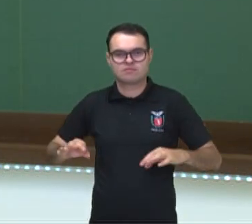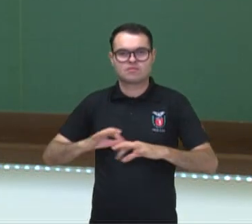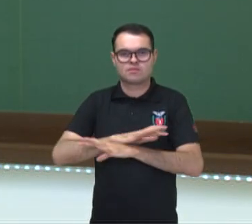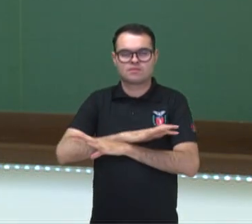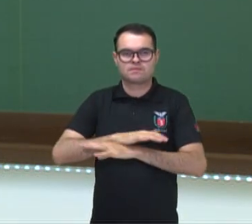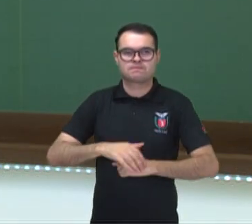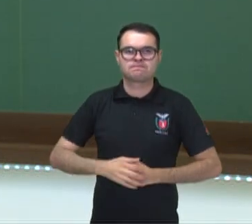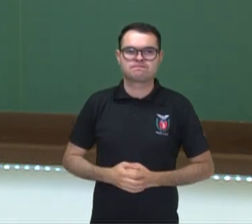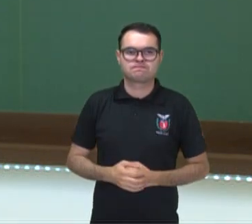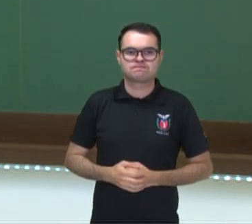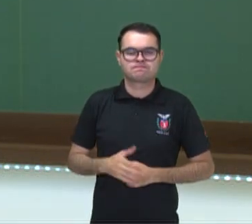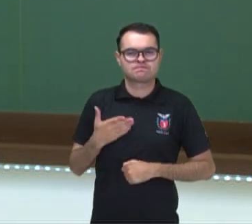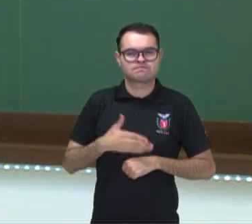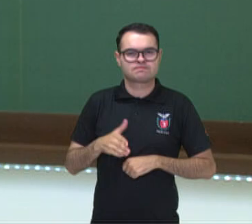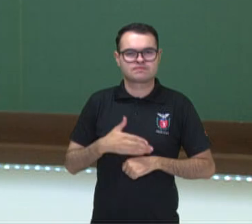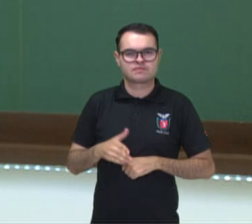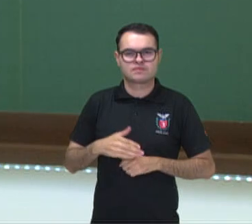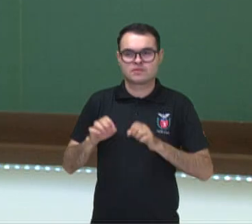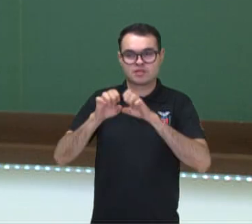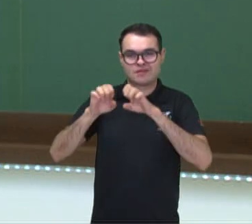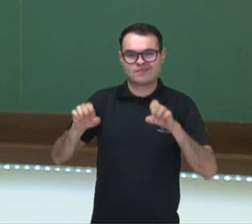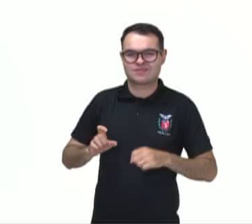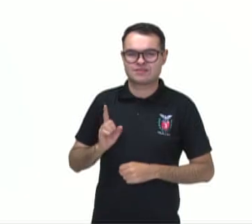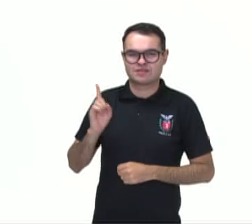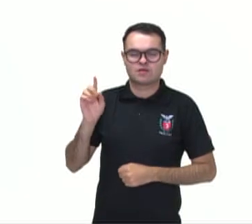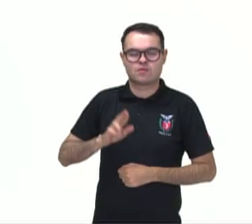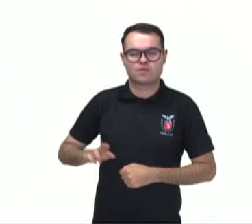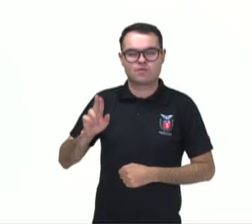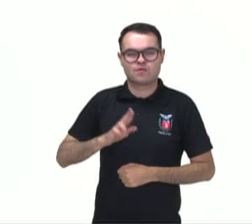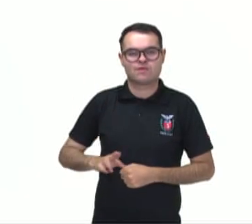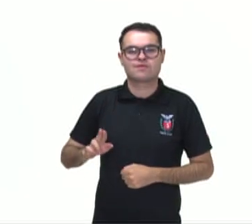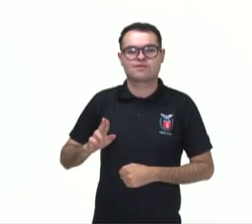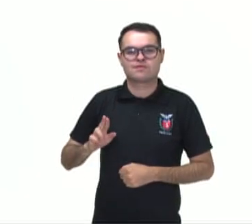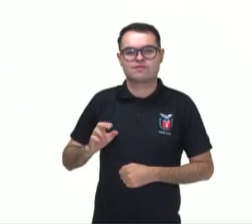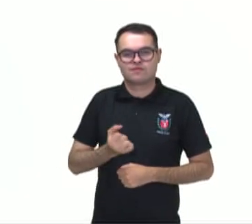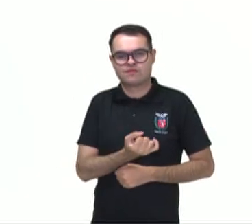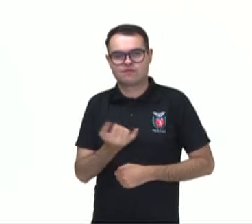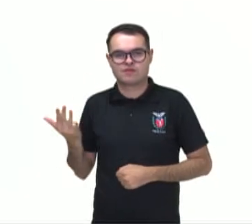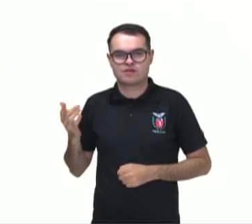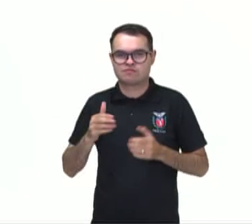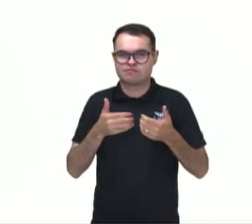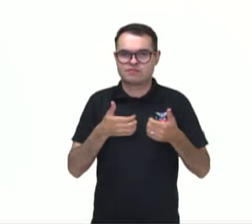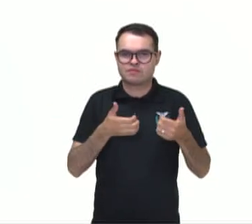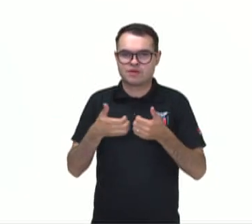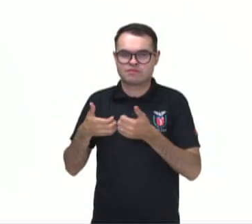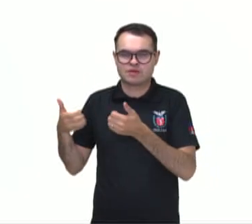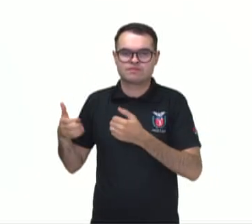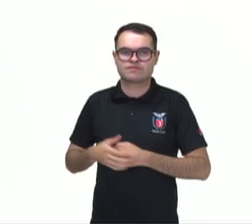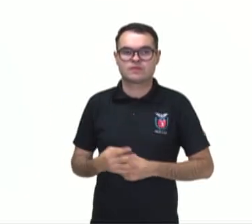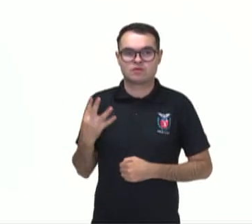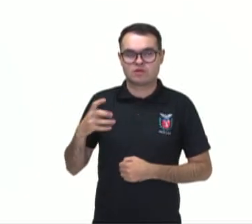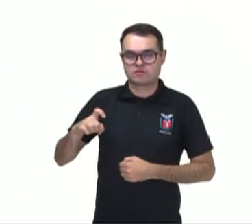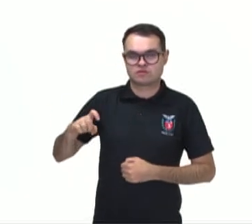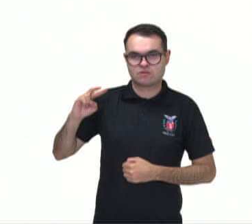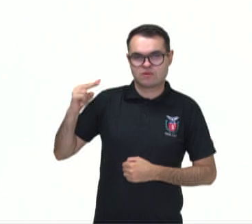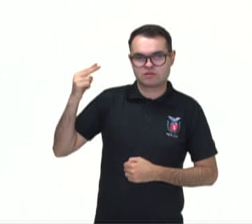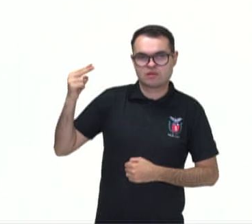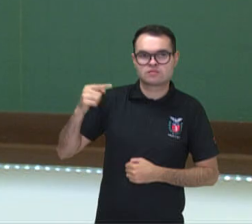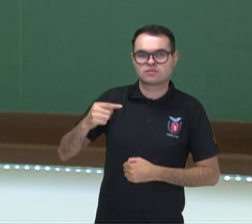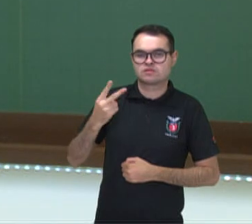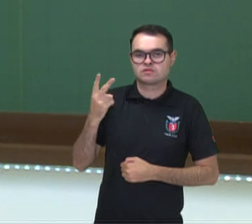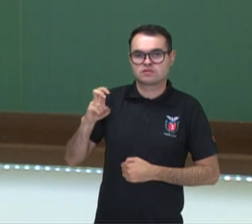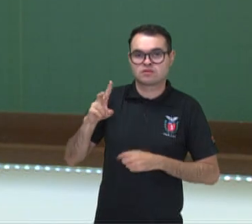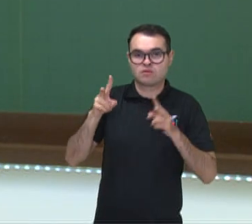ok? Então, vamos resolver essa equação aqui utilizando a fatoração. 4x² menos 25 igual a